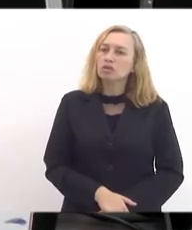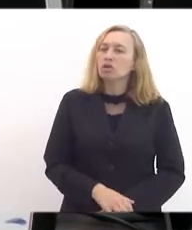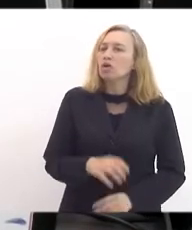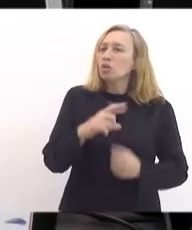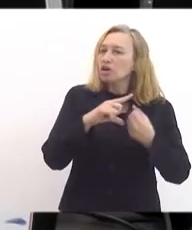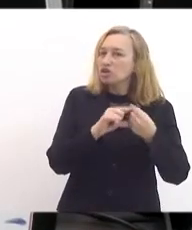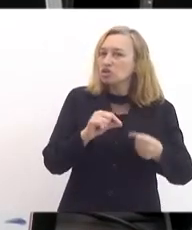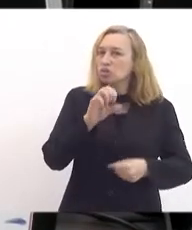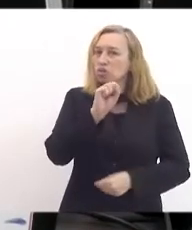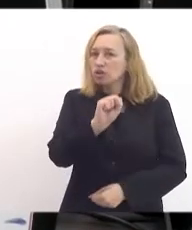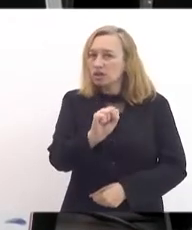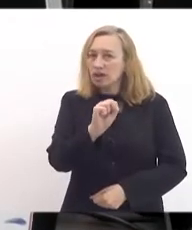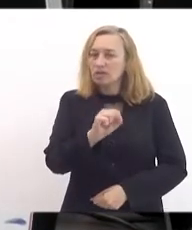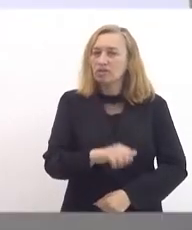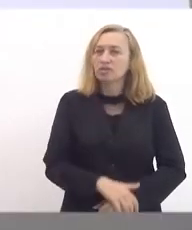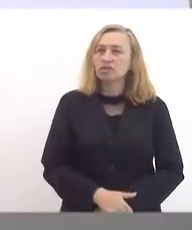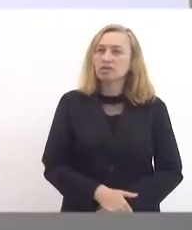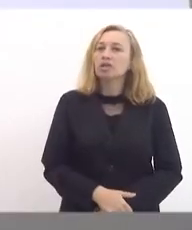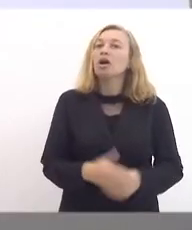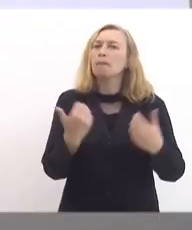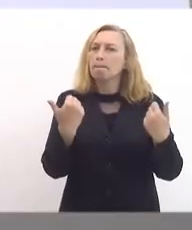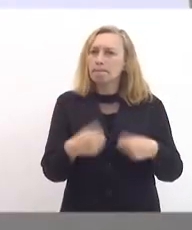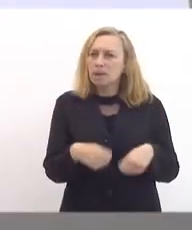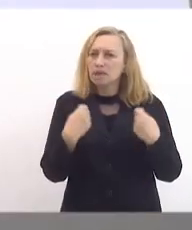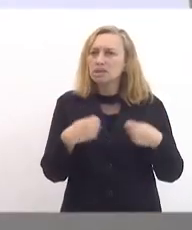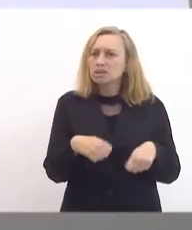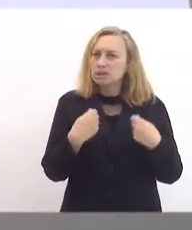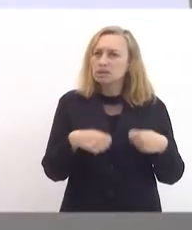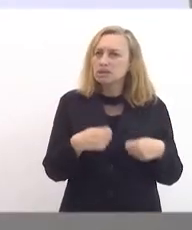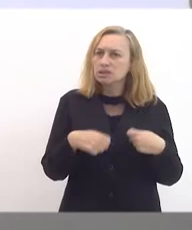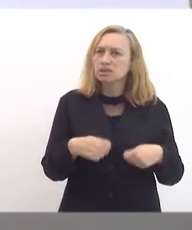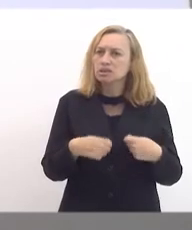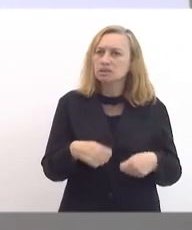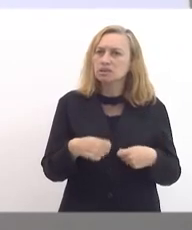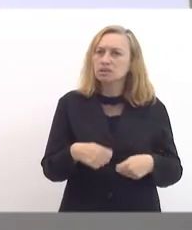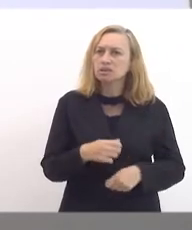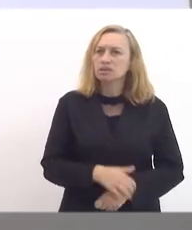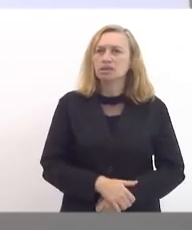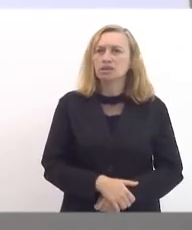artigo 8º ela precisa ser só